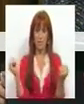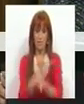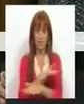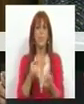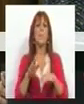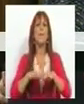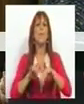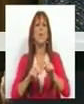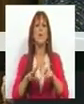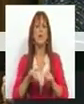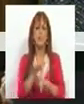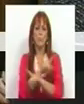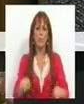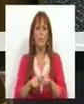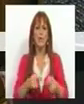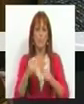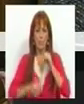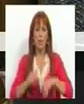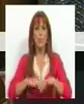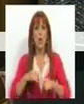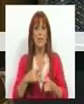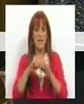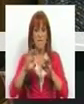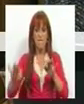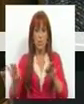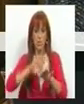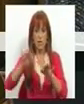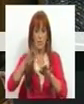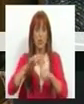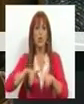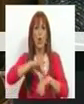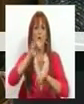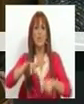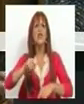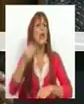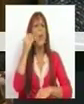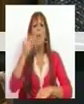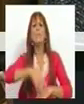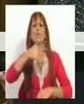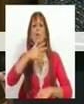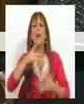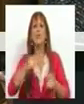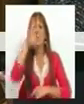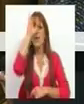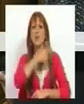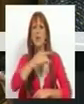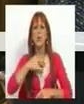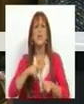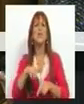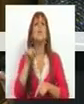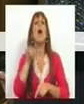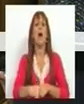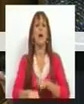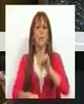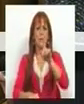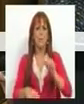noticiado relativamente ao cancelamento de cirurgias por falta de fio de sutura no Hospital de Chaves. Como explica o Ministério da Saúde esta